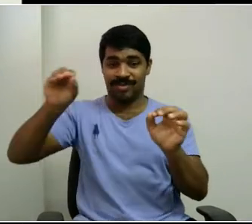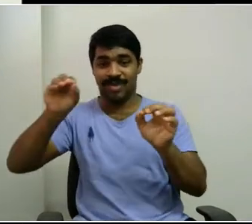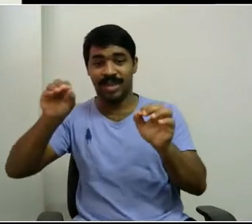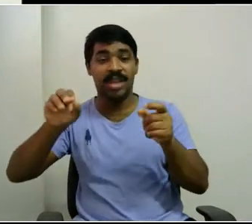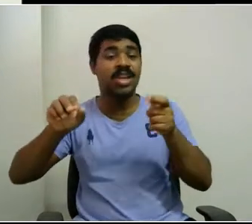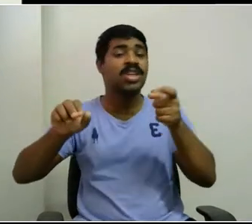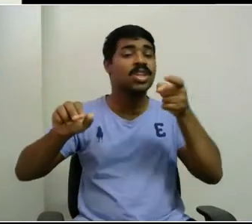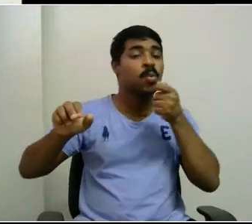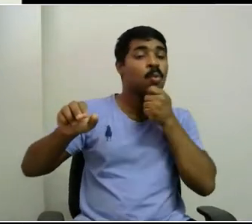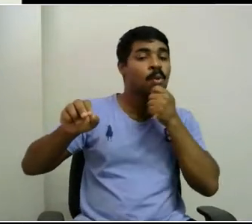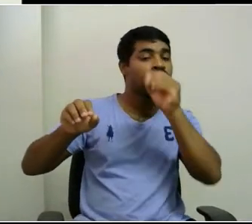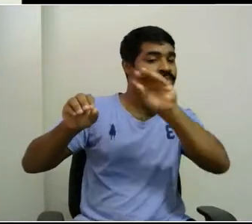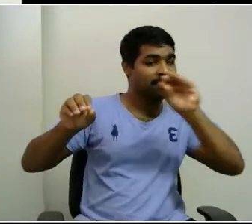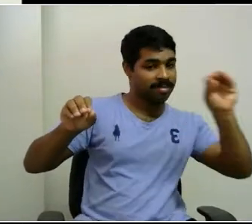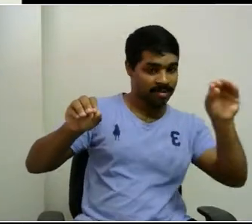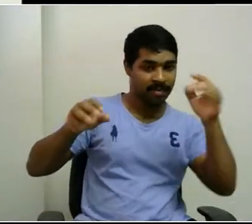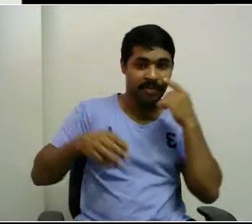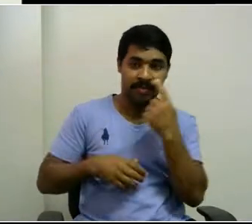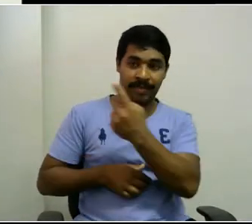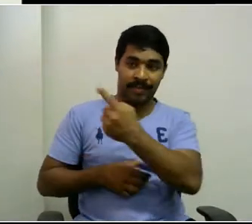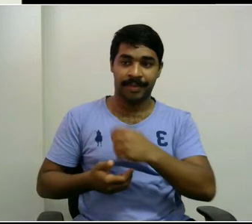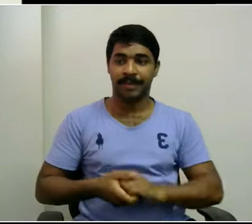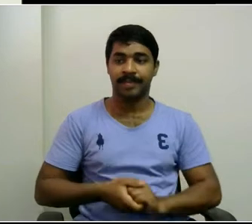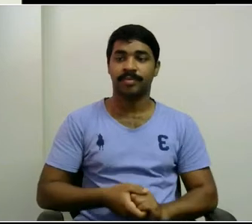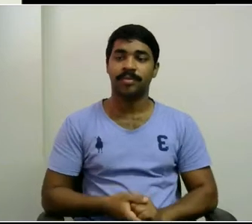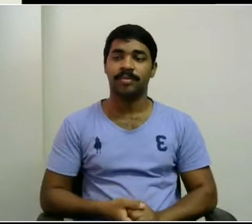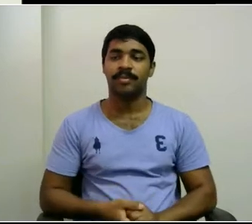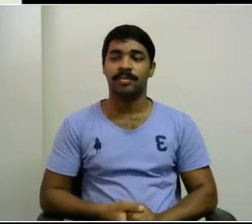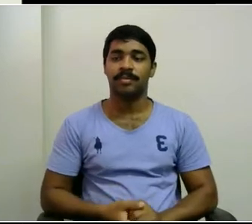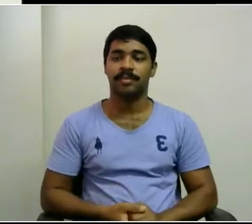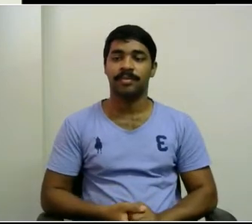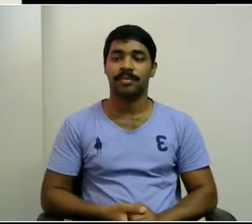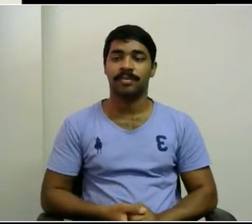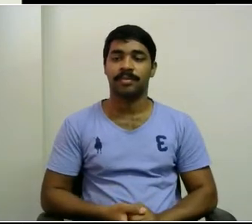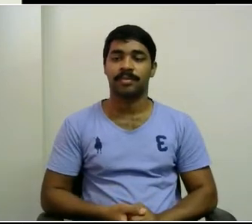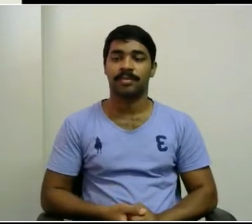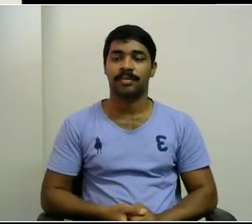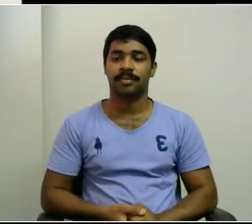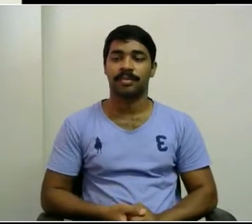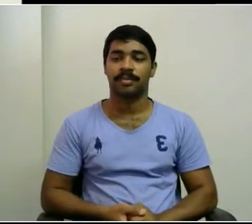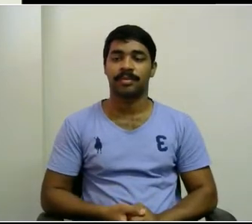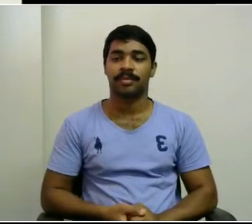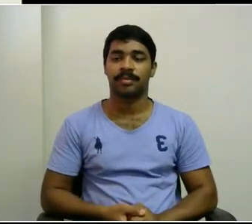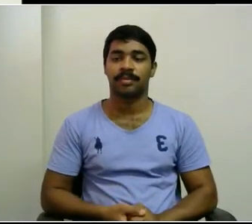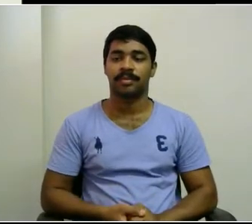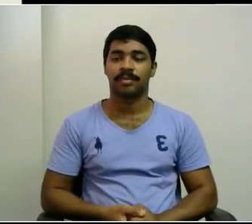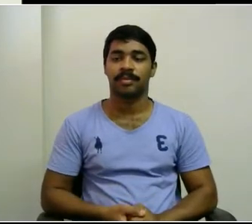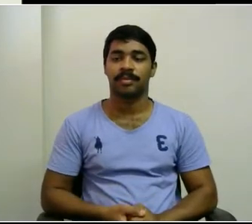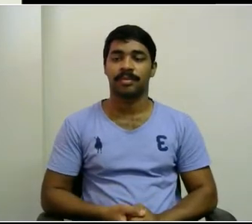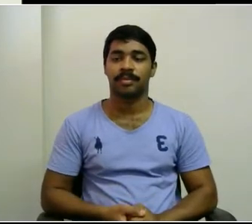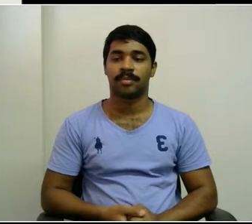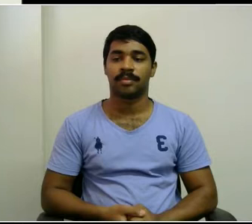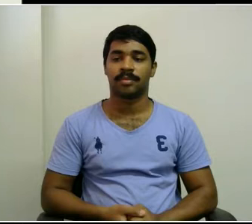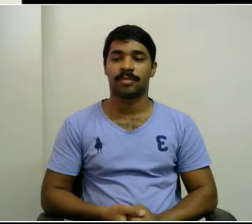5x, né? Passa o 2 para cá, ó, menos 2x. É maior ou igual, menor